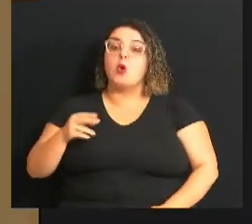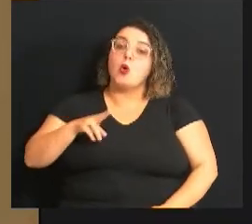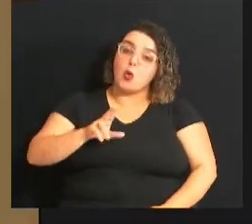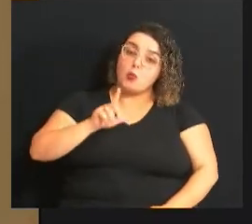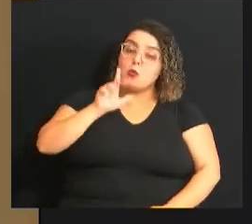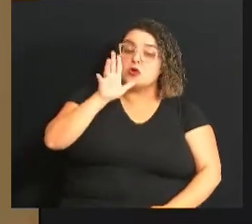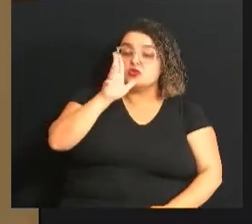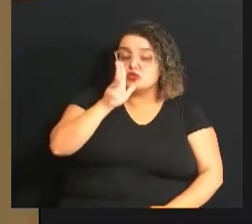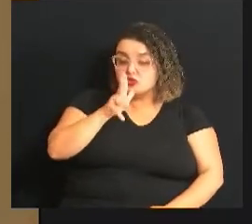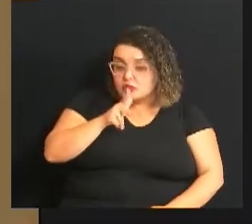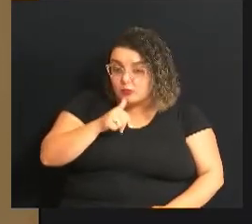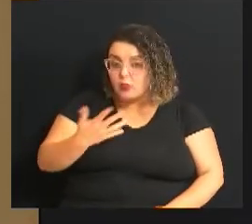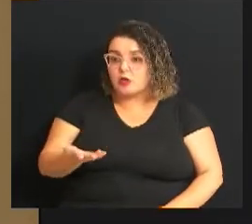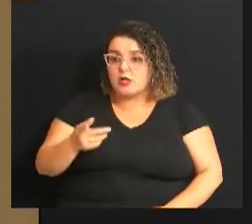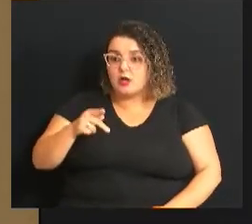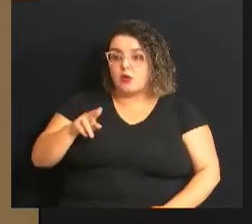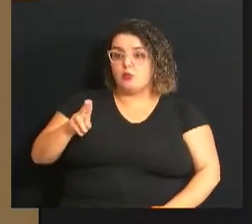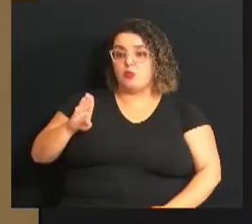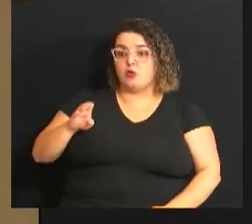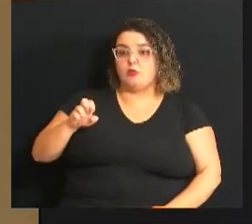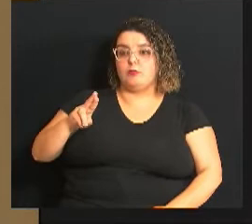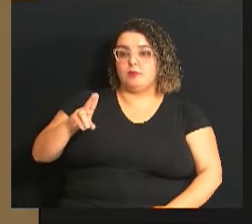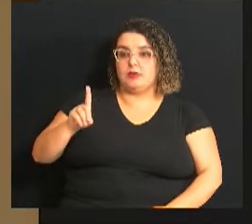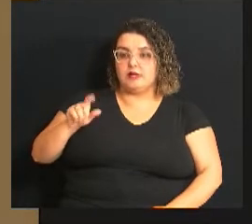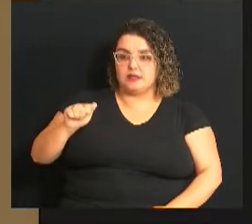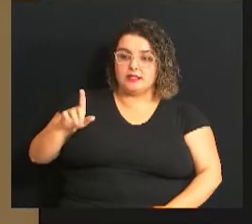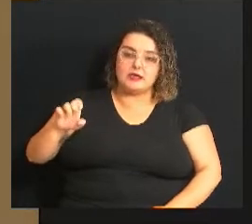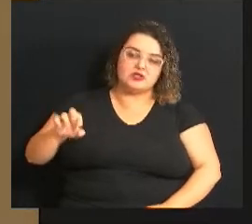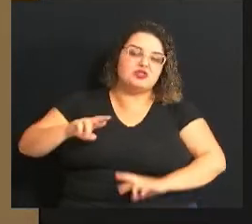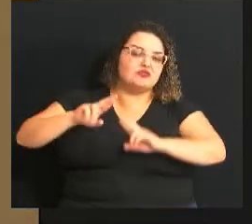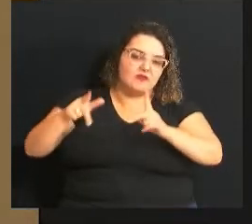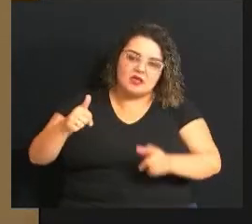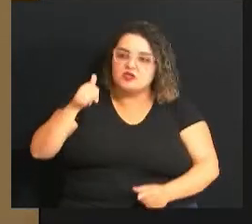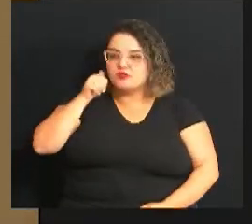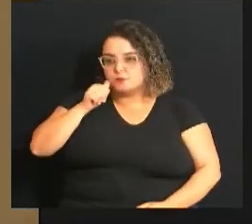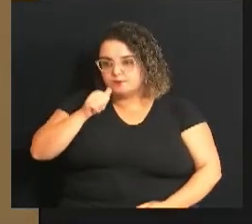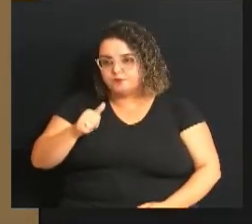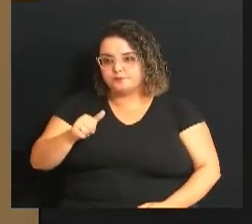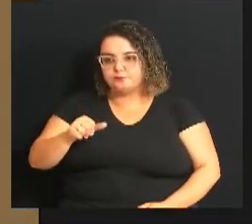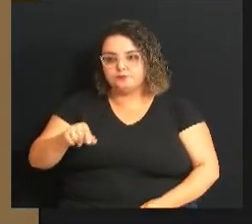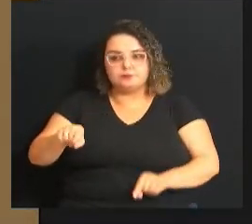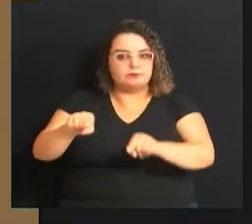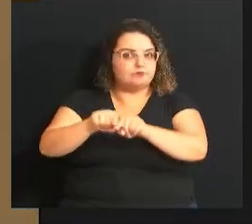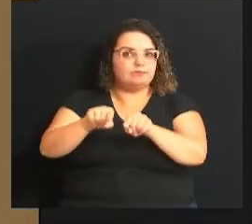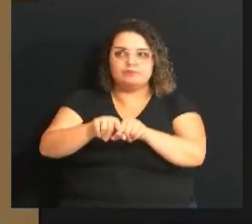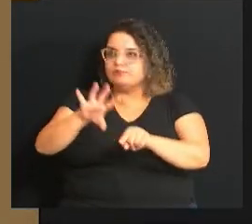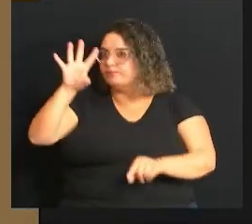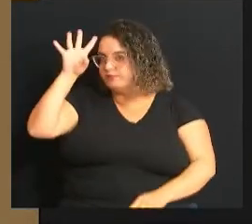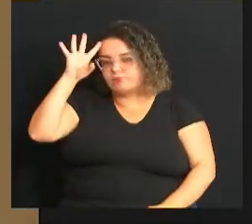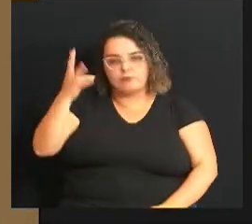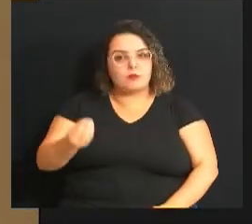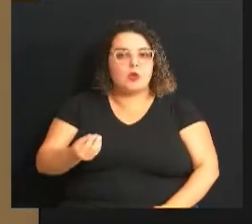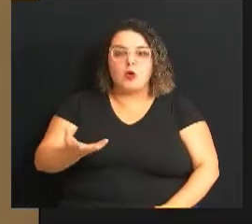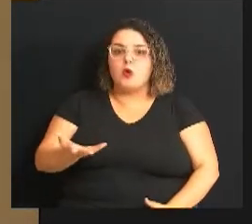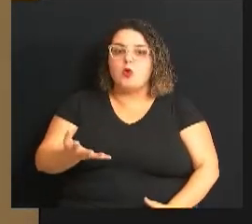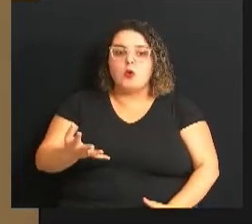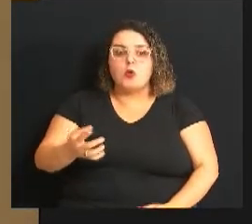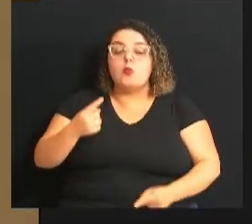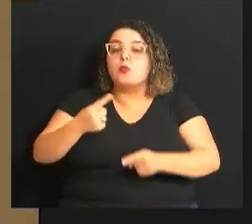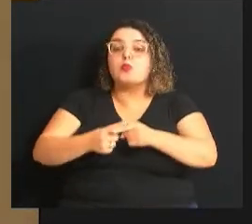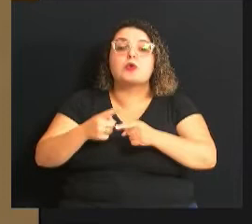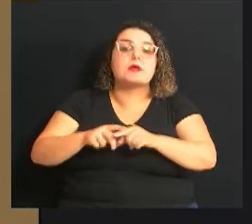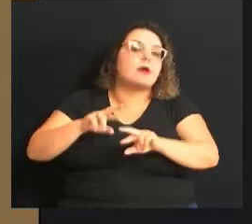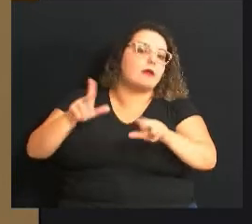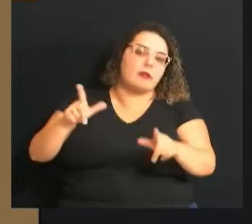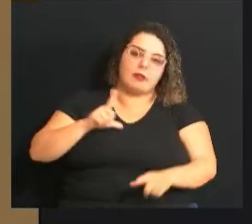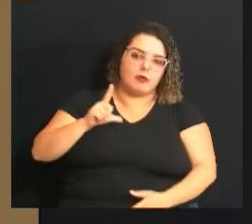puberdade. É um pouco diferente do que acontece nas meninas. Isso ainda também não é muito bem conhecido o motivo porque tem essa diferença.